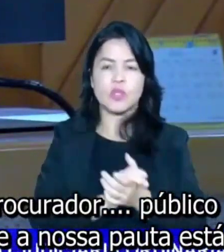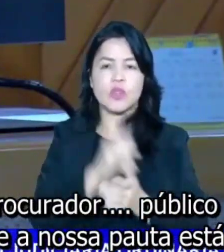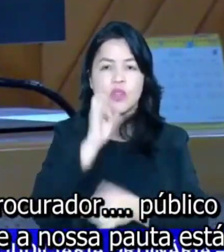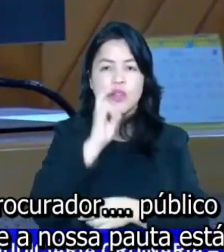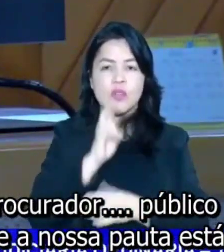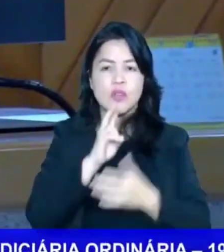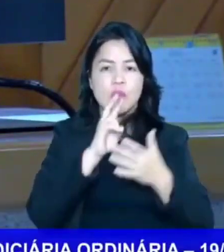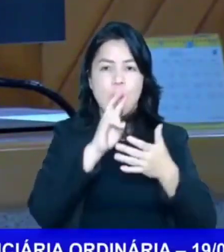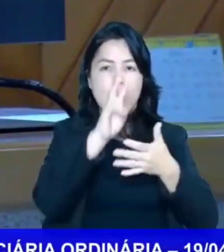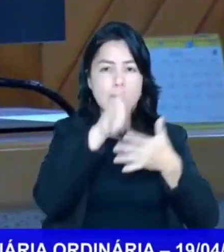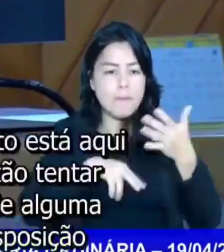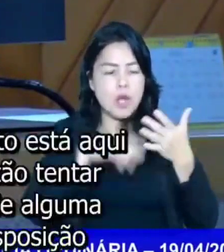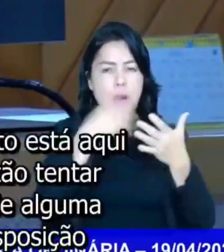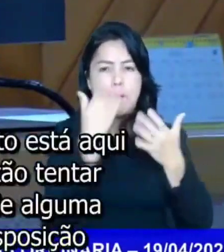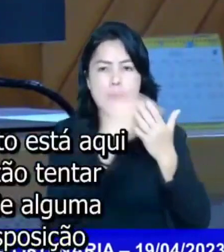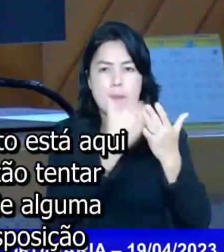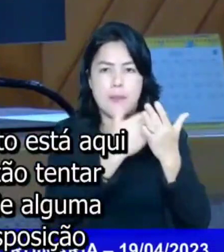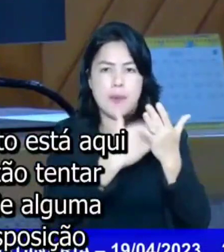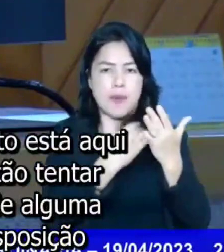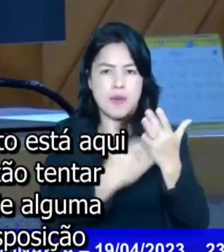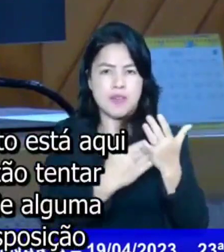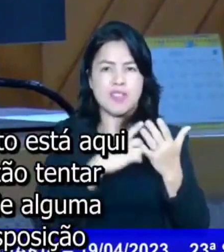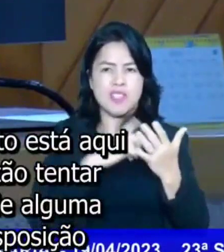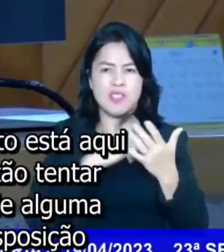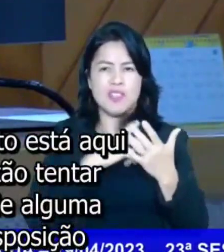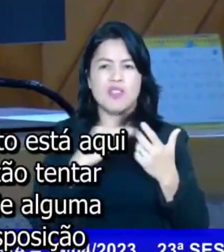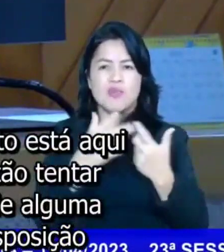sua toga, com o papel do seu